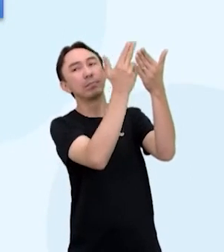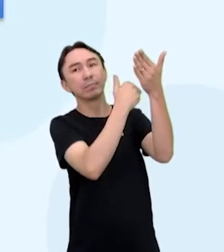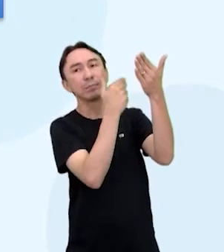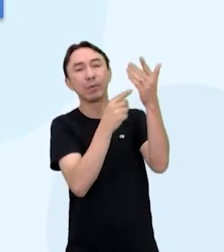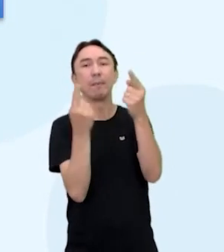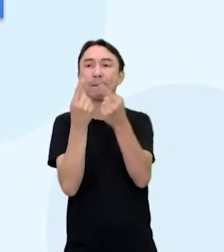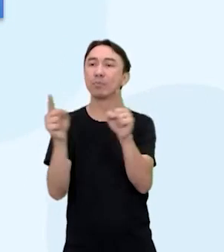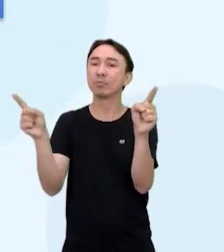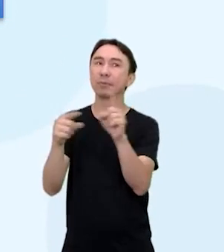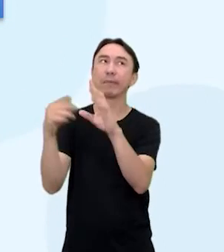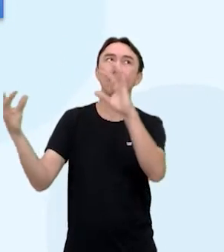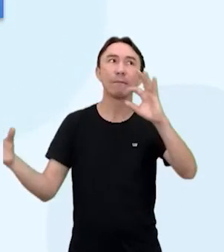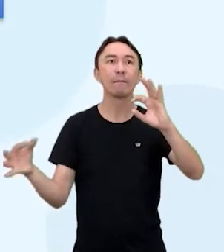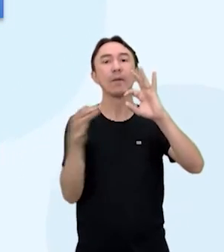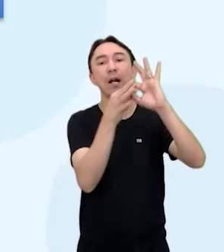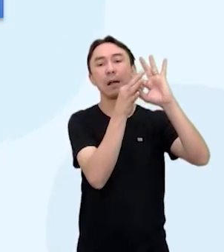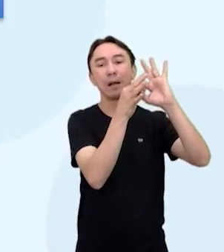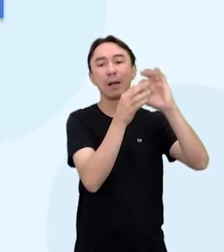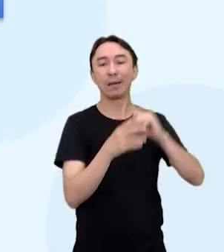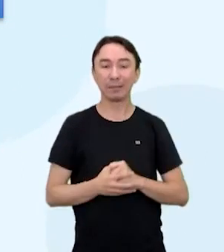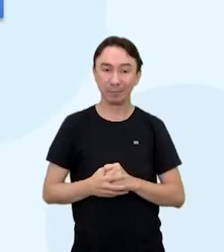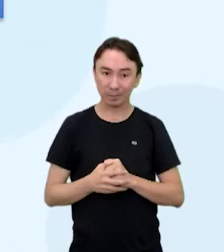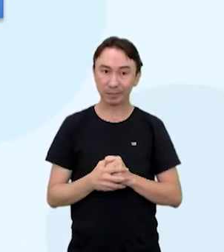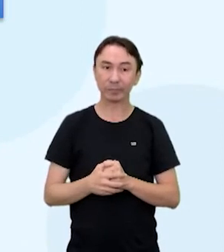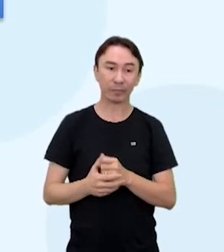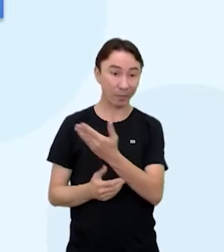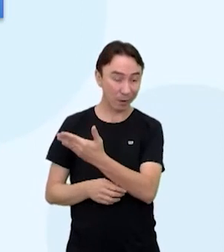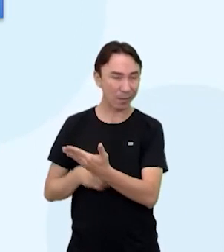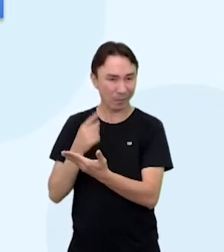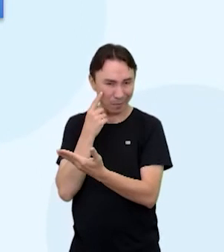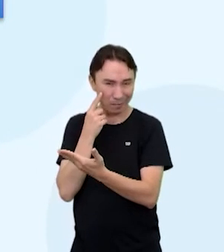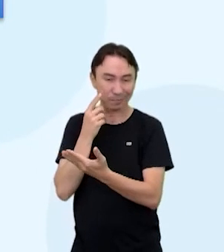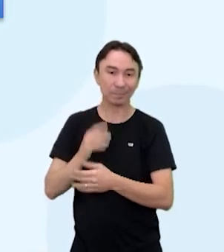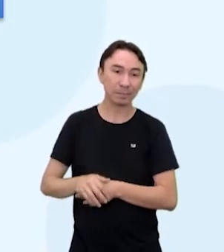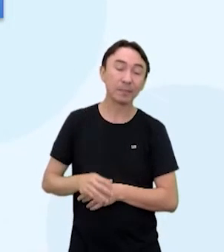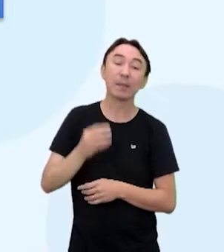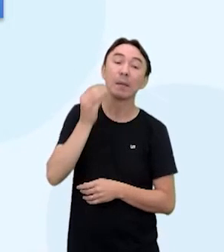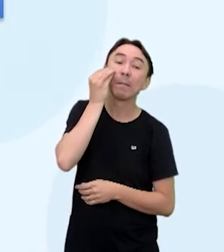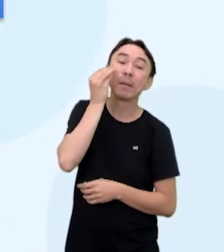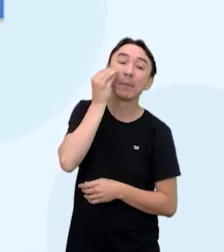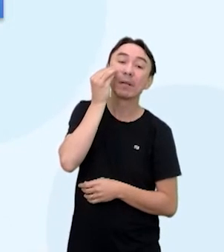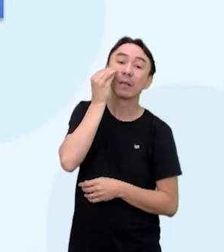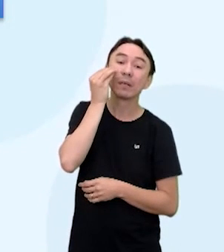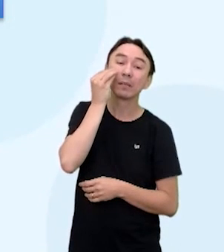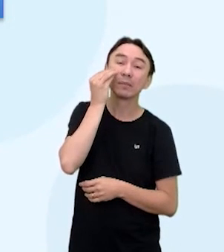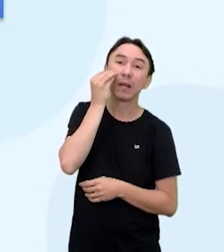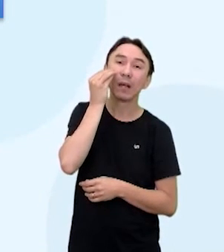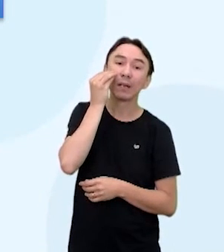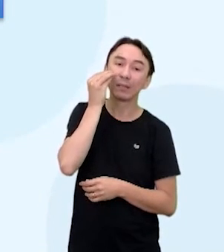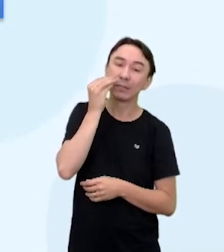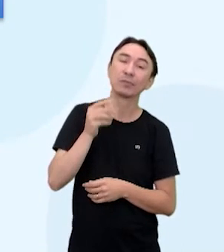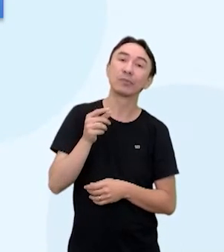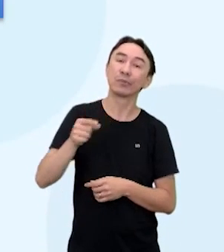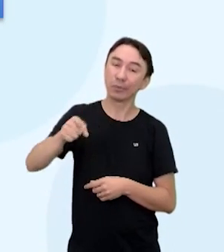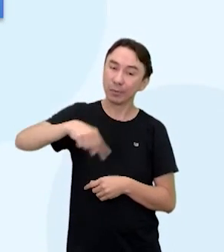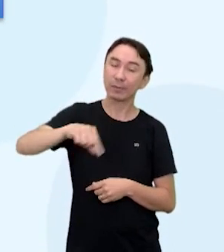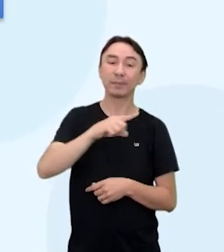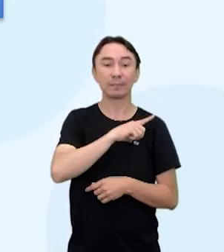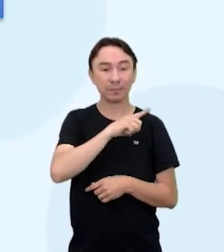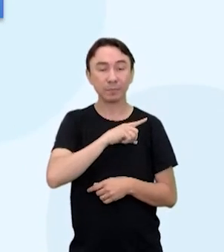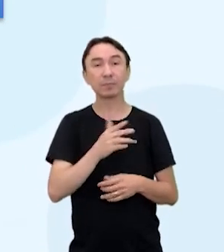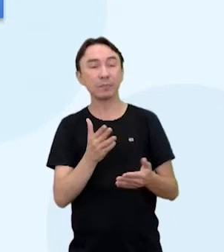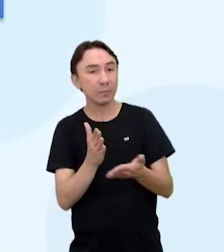conjunto, né? Porque nós vamos transformar algumas audições em painéis